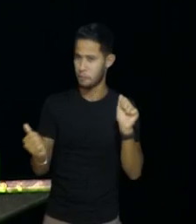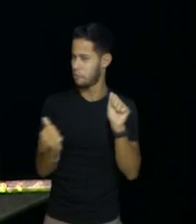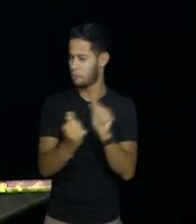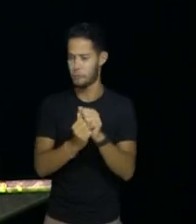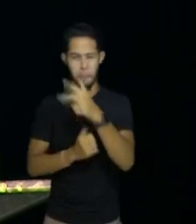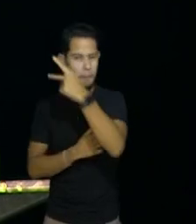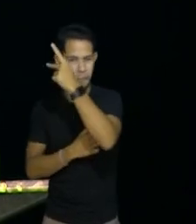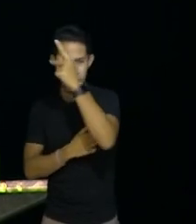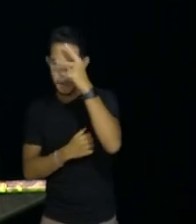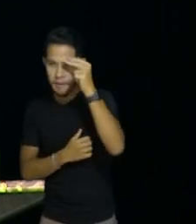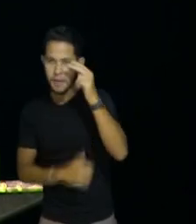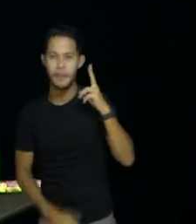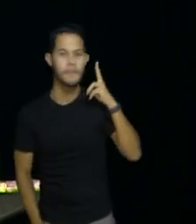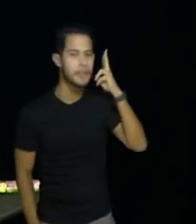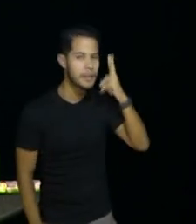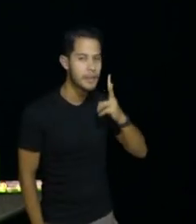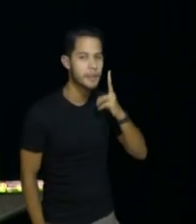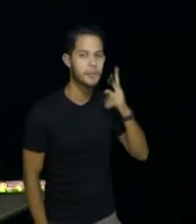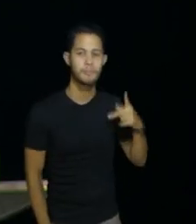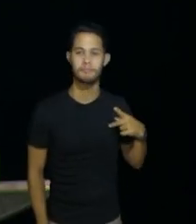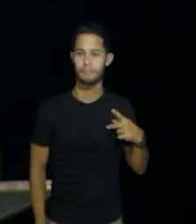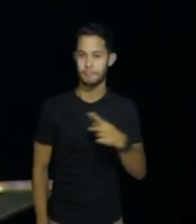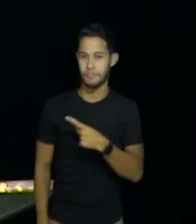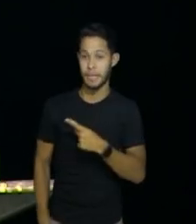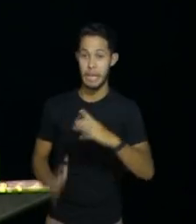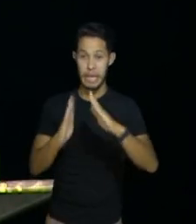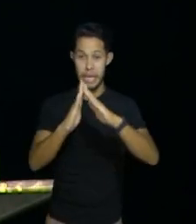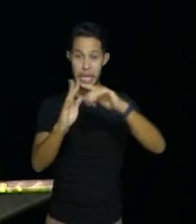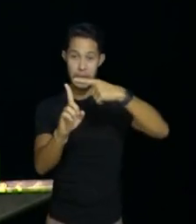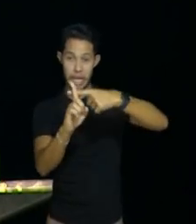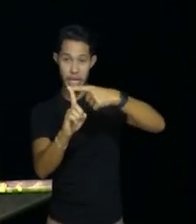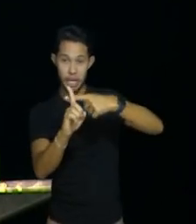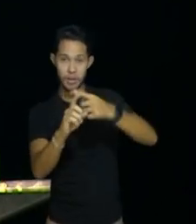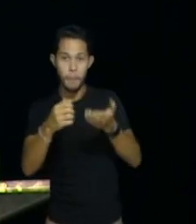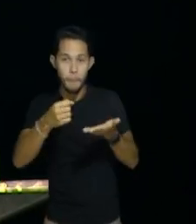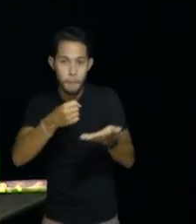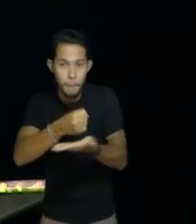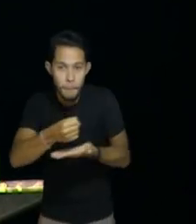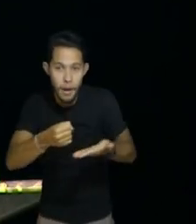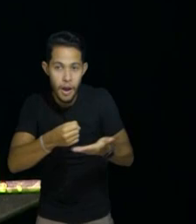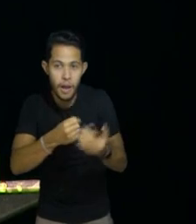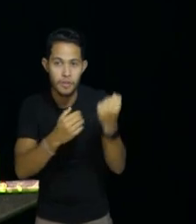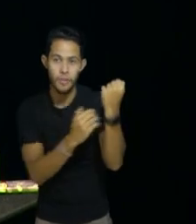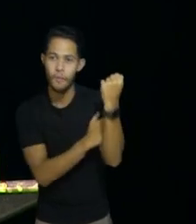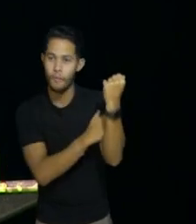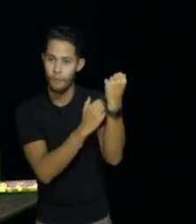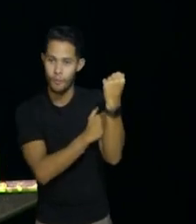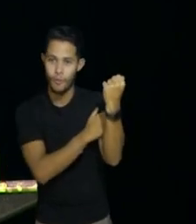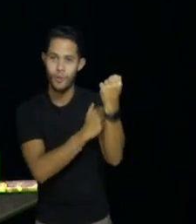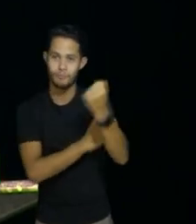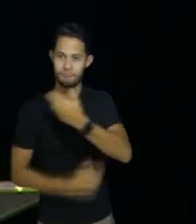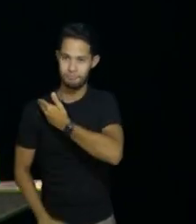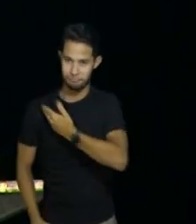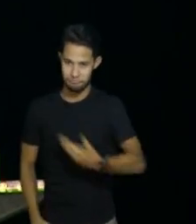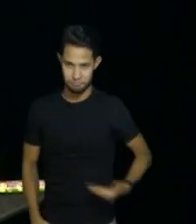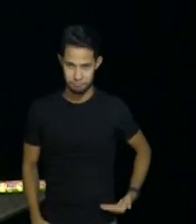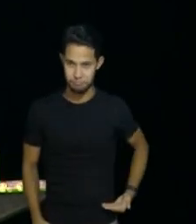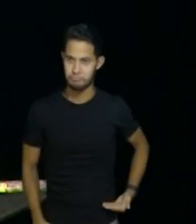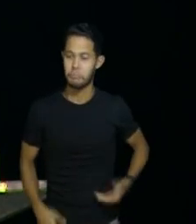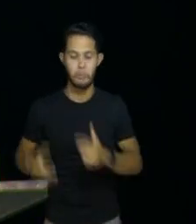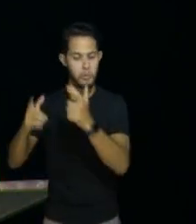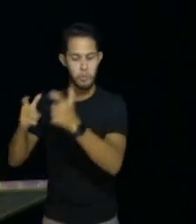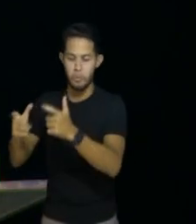da cidade, os pastores, a igreja é o braço forte do poder público. A igreja vai a lugares através das pessoas,